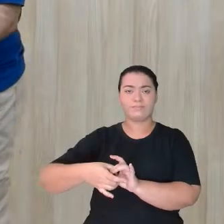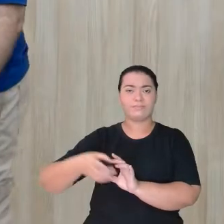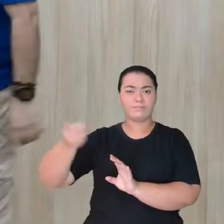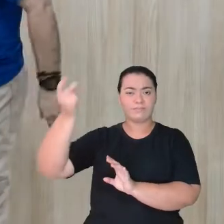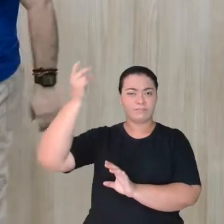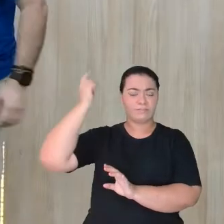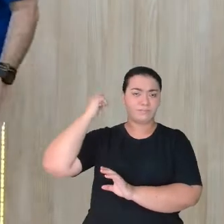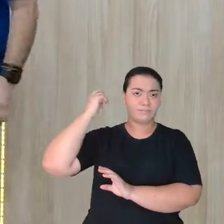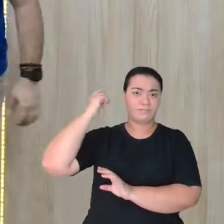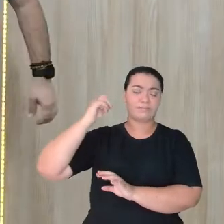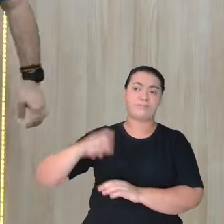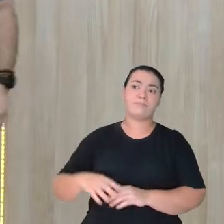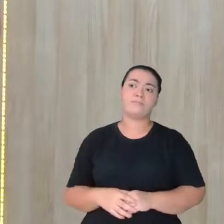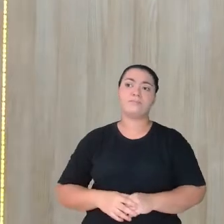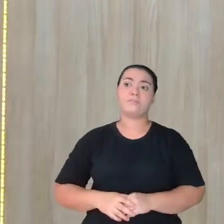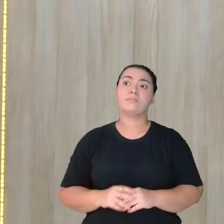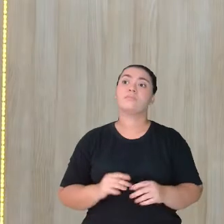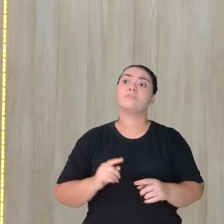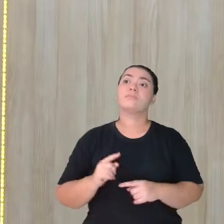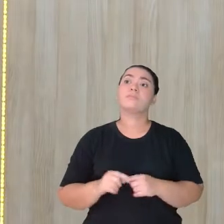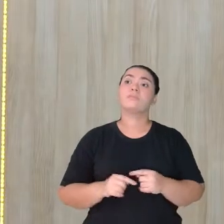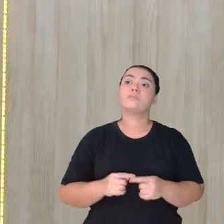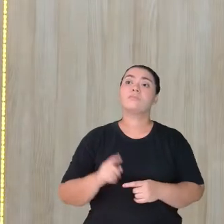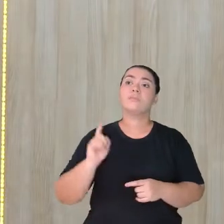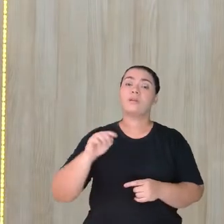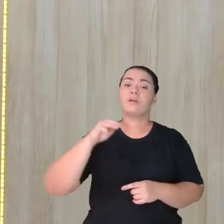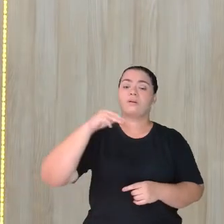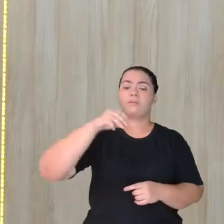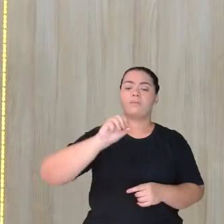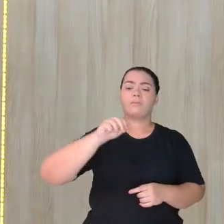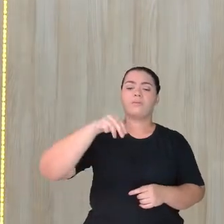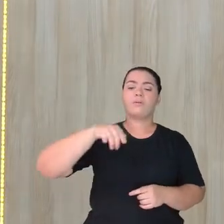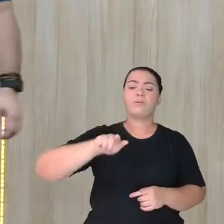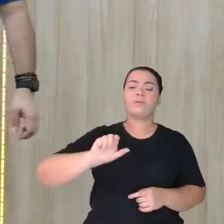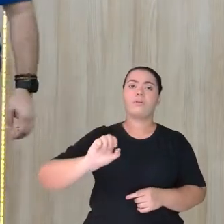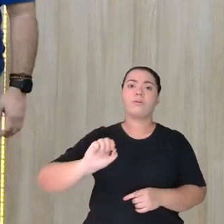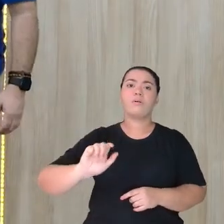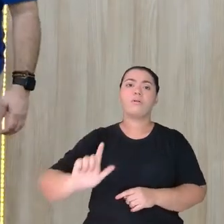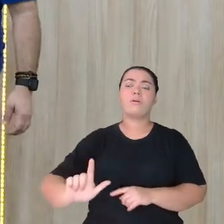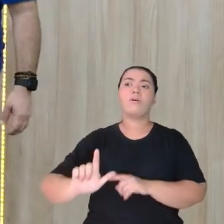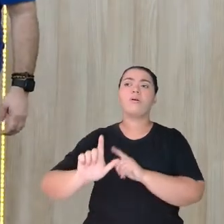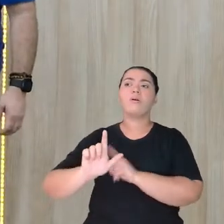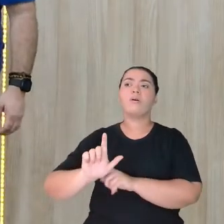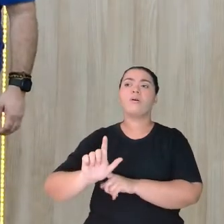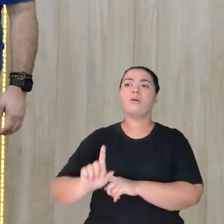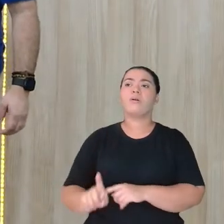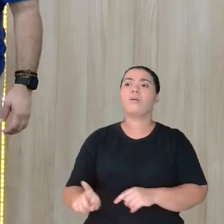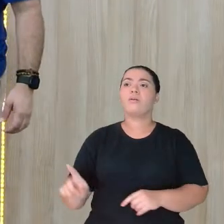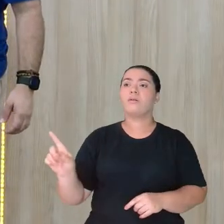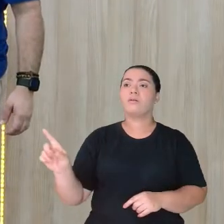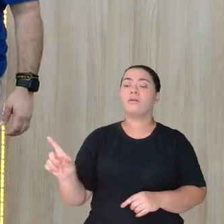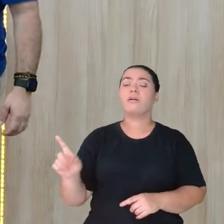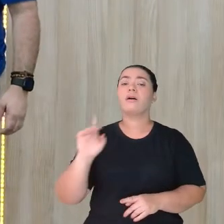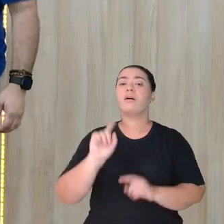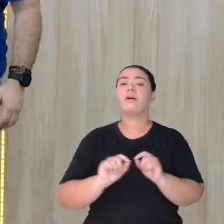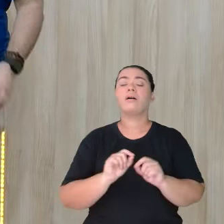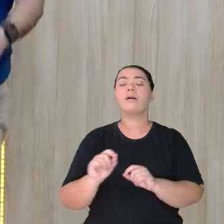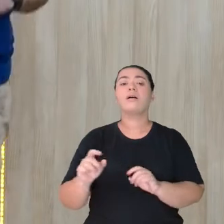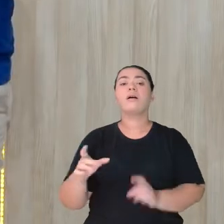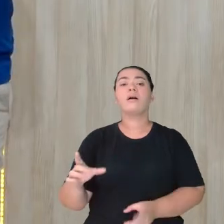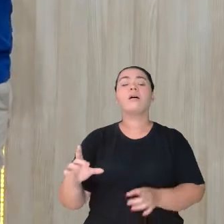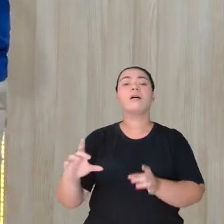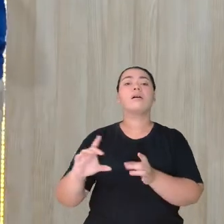e a denominação, né, mongol, ela está